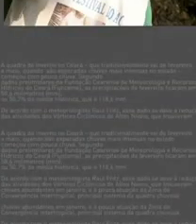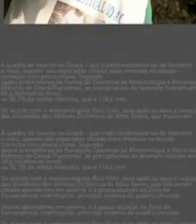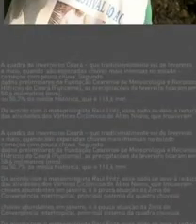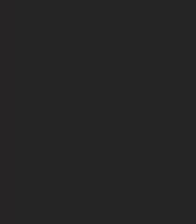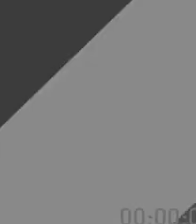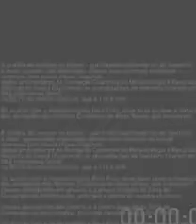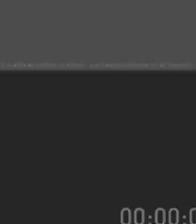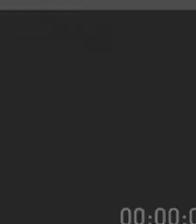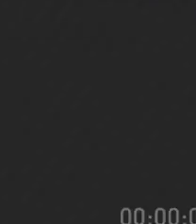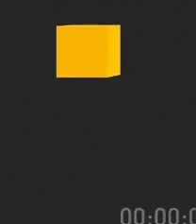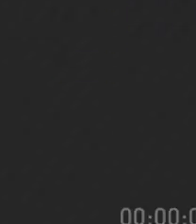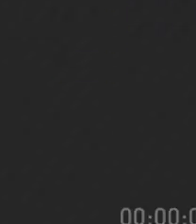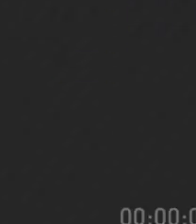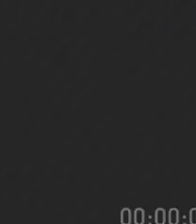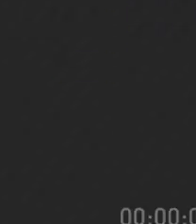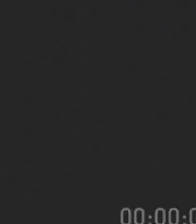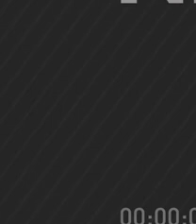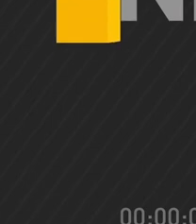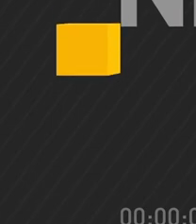ae